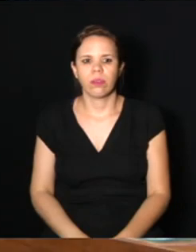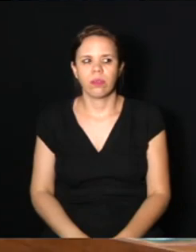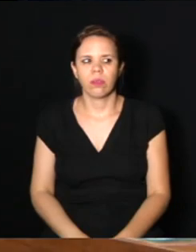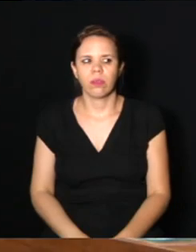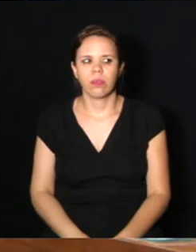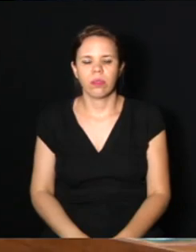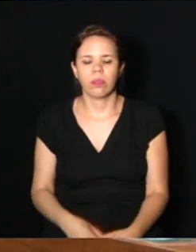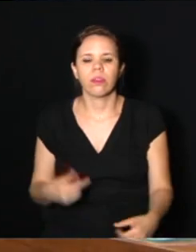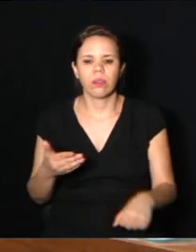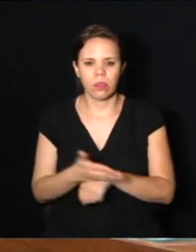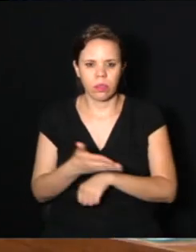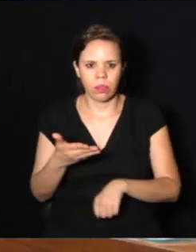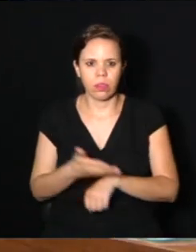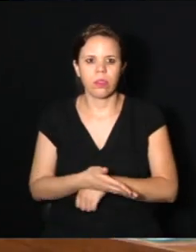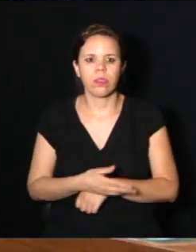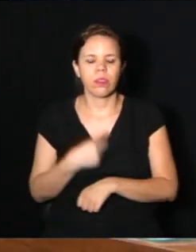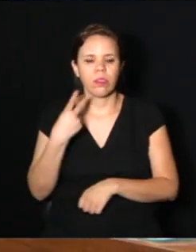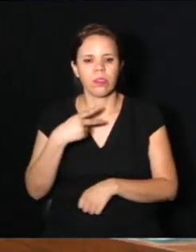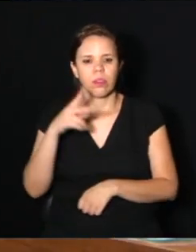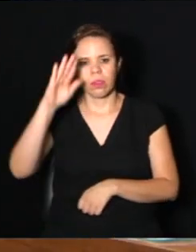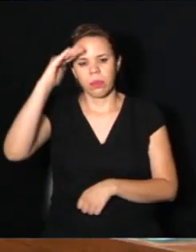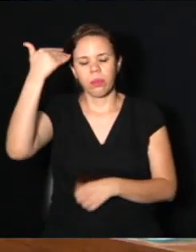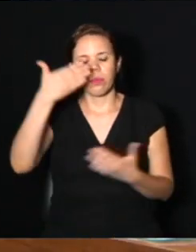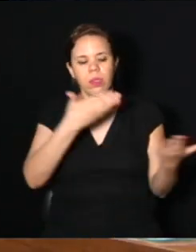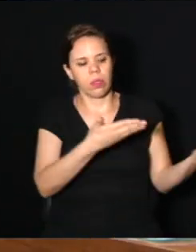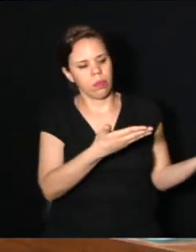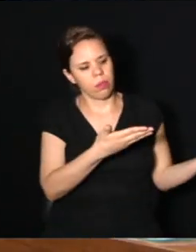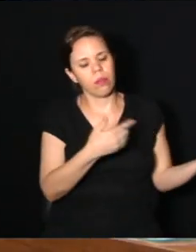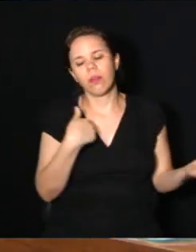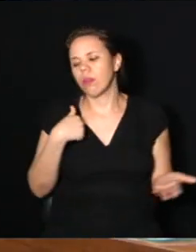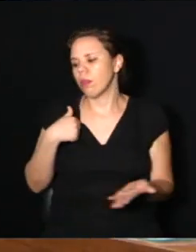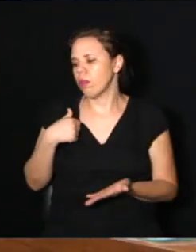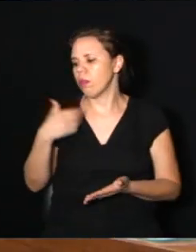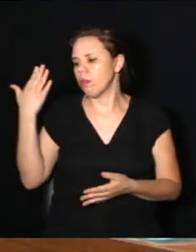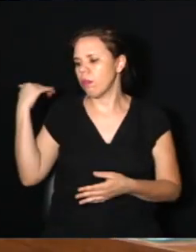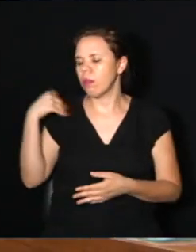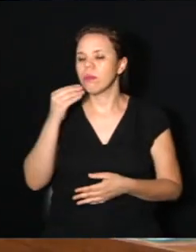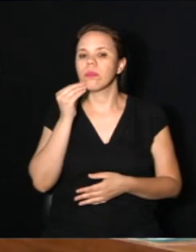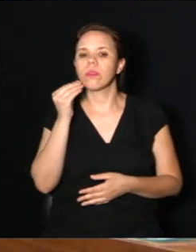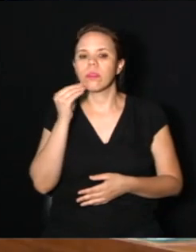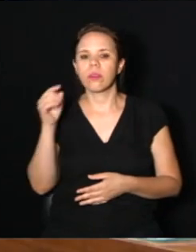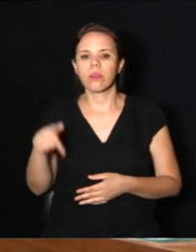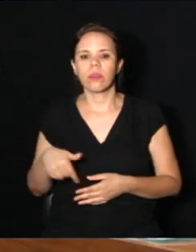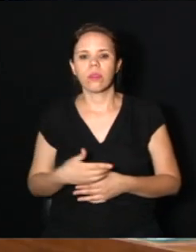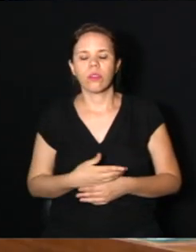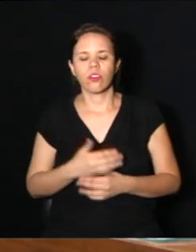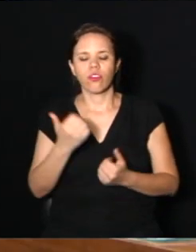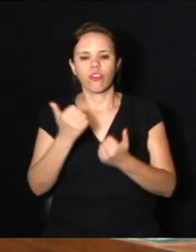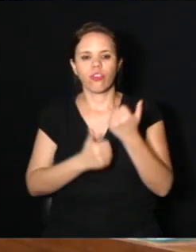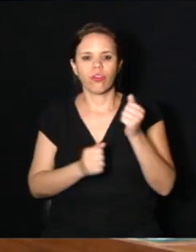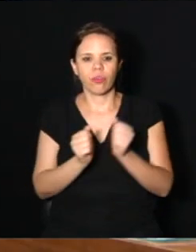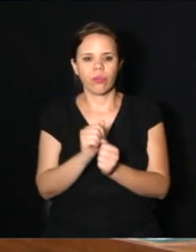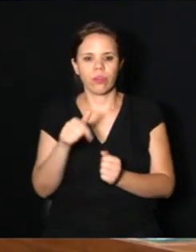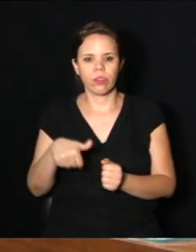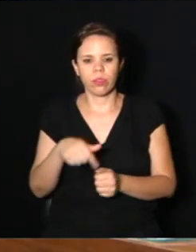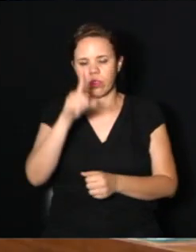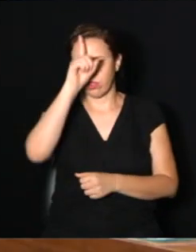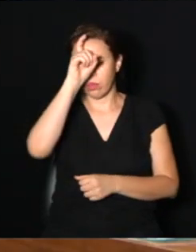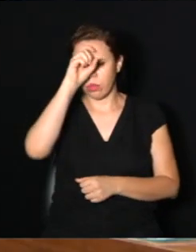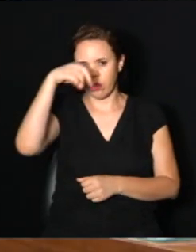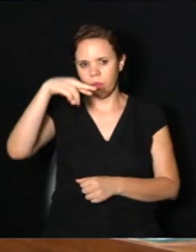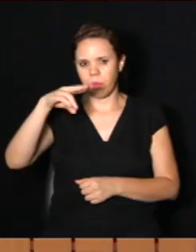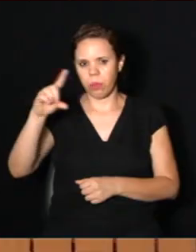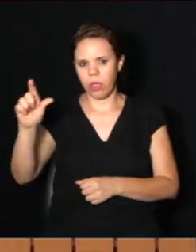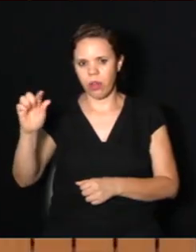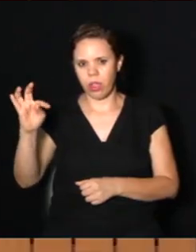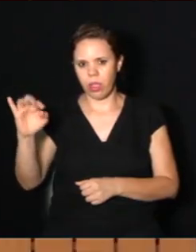Eu participei, vereador Pedro, naquela oportunidade com a diretoria do Hospital Mário Gatti, que